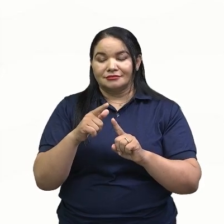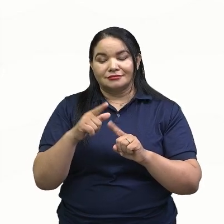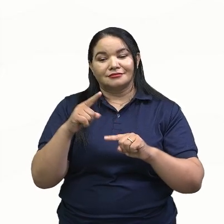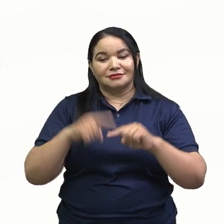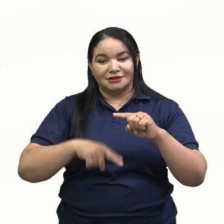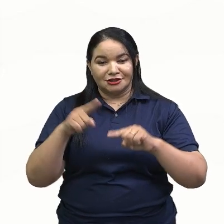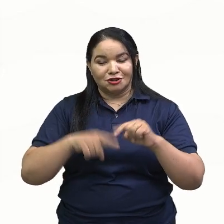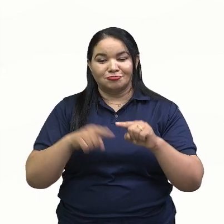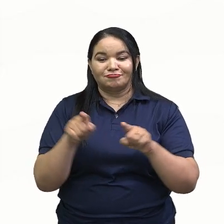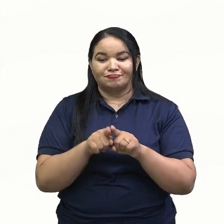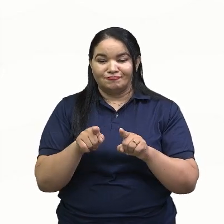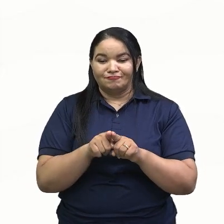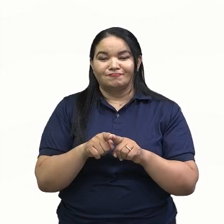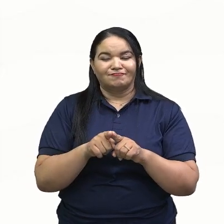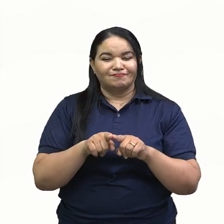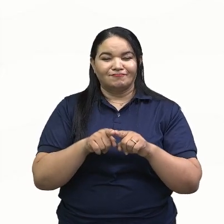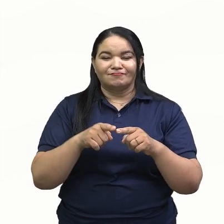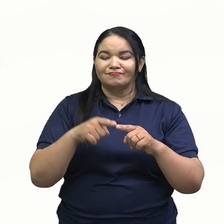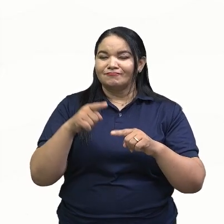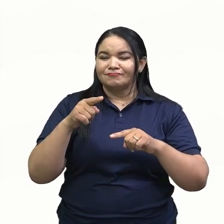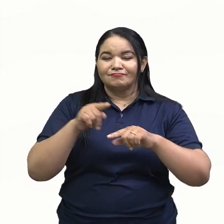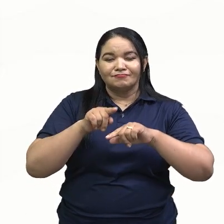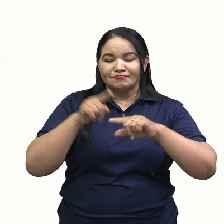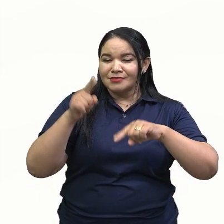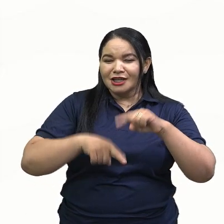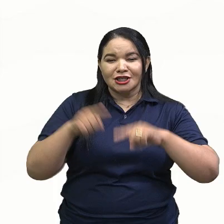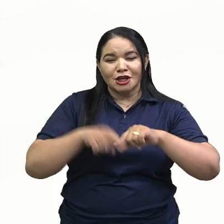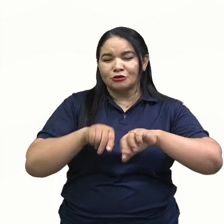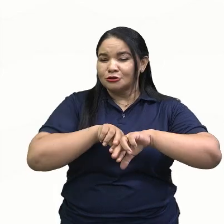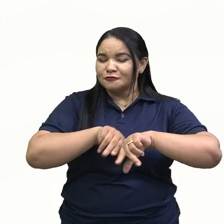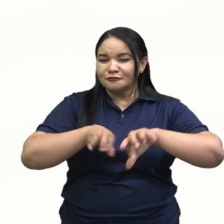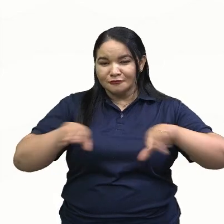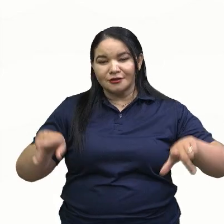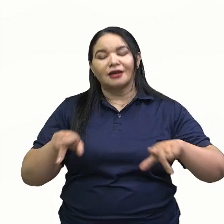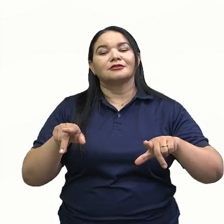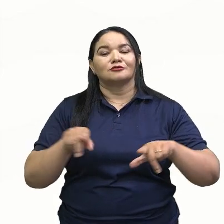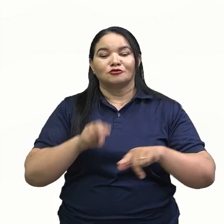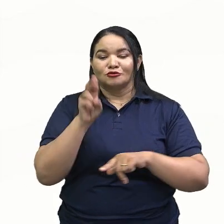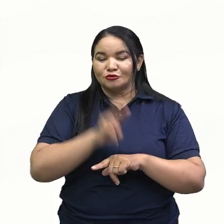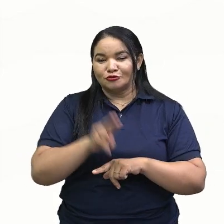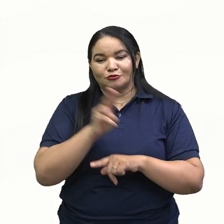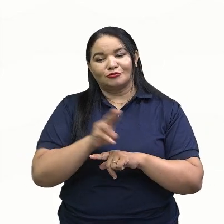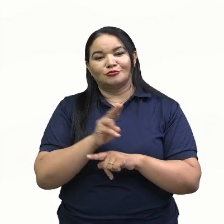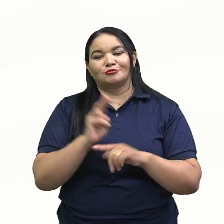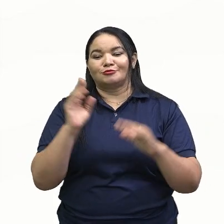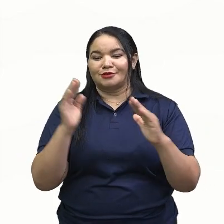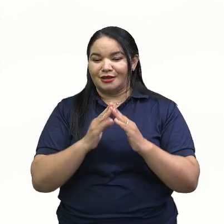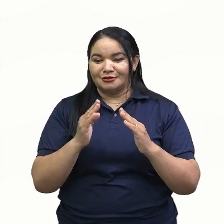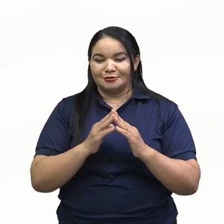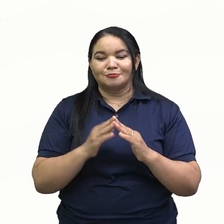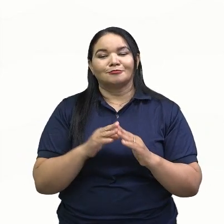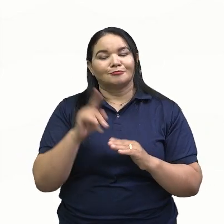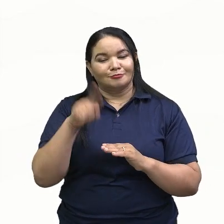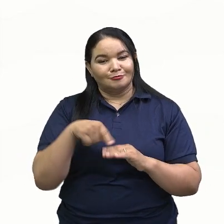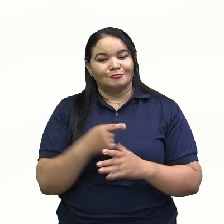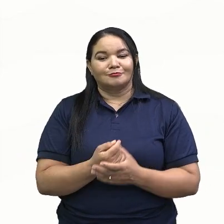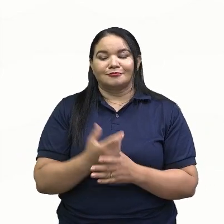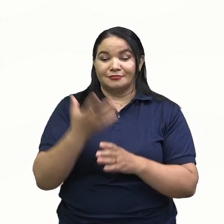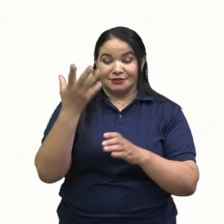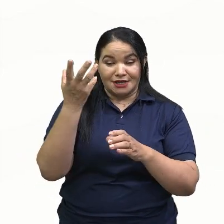os eletrodomésticos. Logo, você tem que os receptores elétricos,